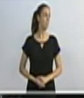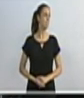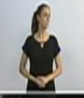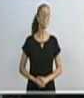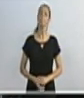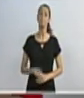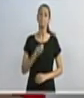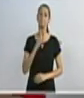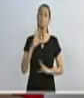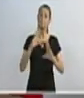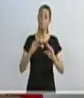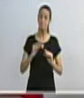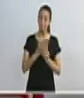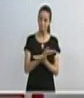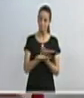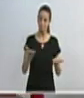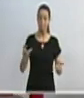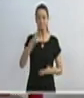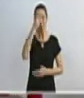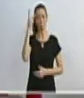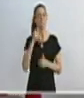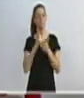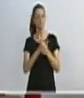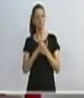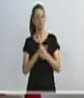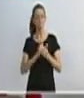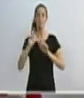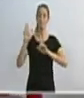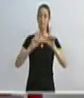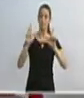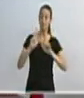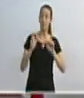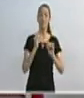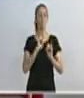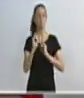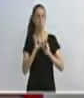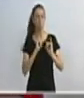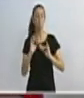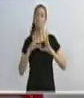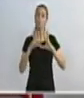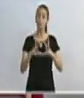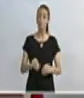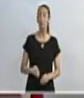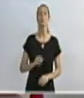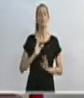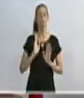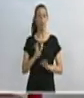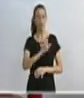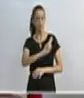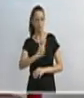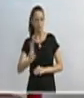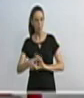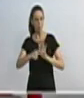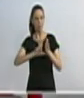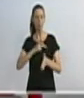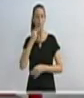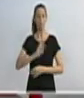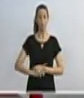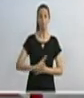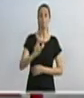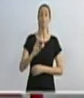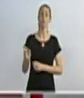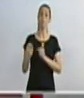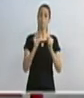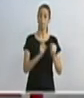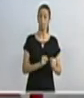Boa noite a todos, quem nos acompanha através da TVL, internautas e aqui todos aqueles já mencionados, representantes do poder